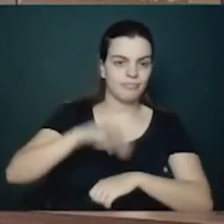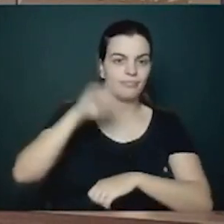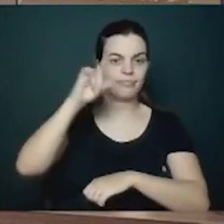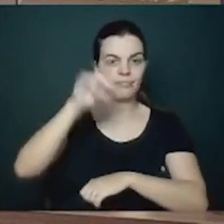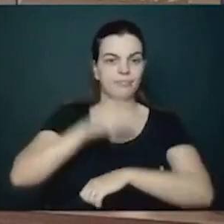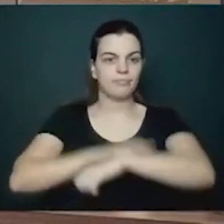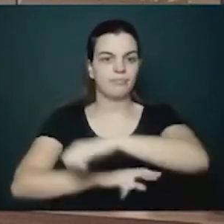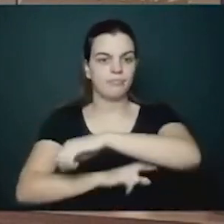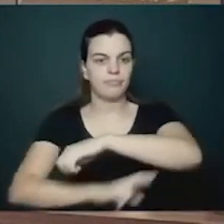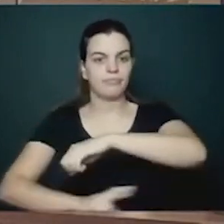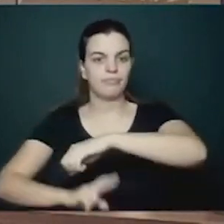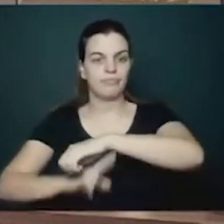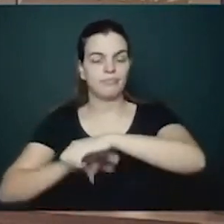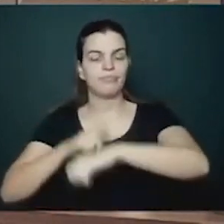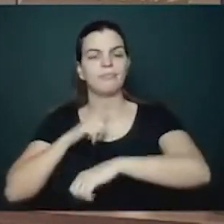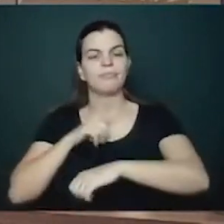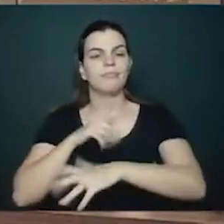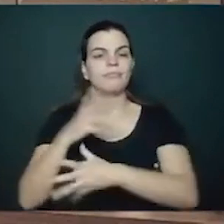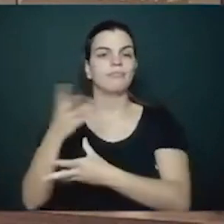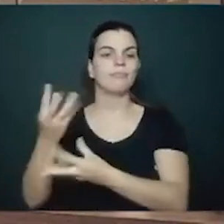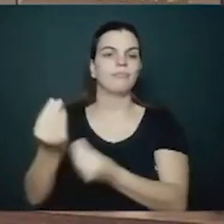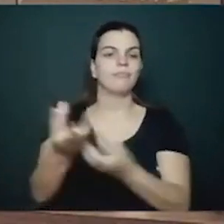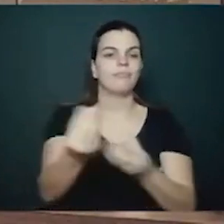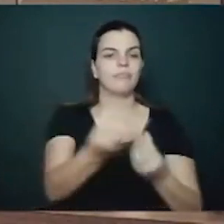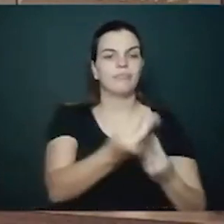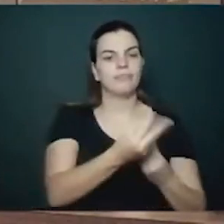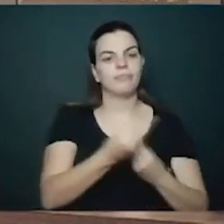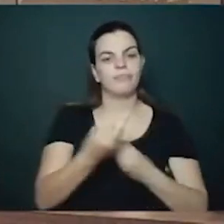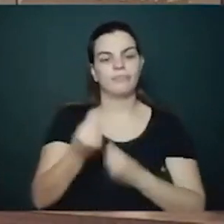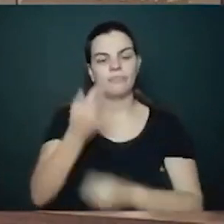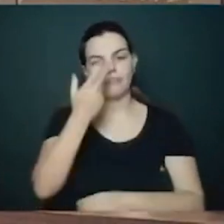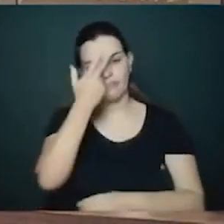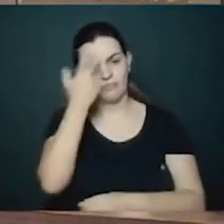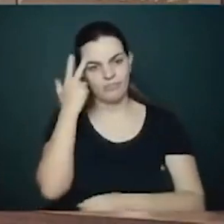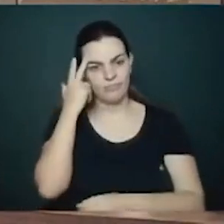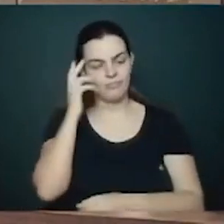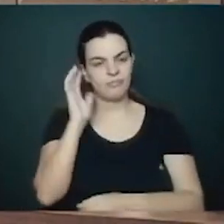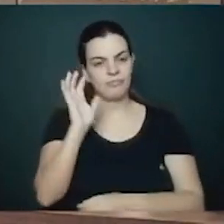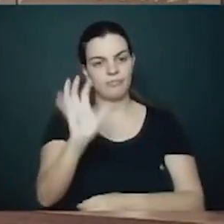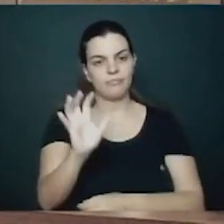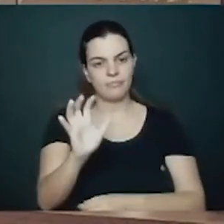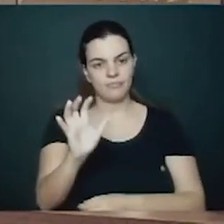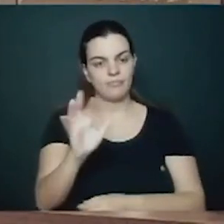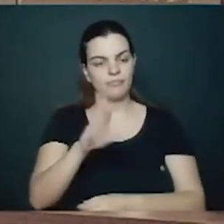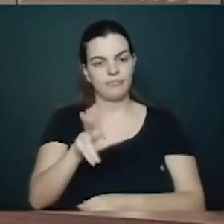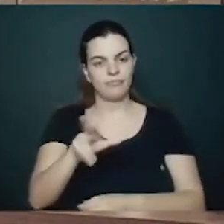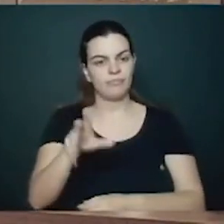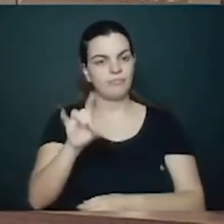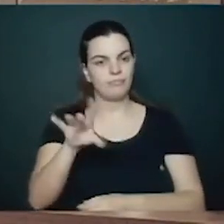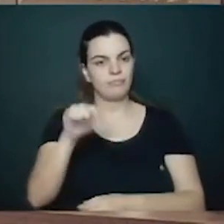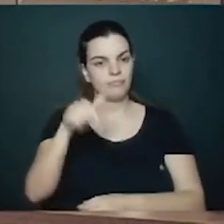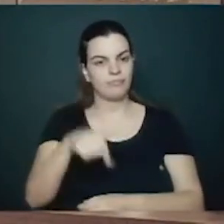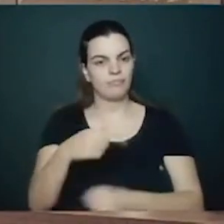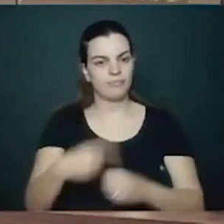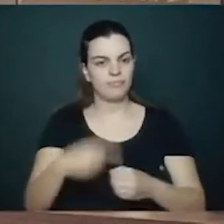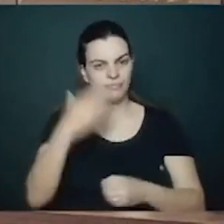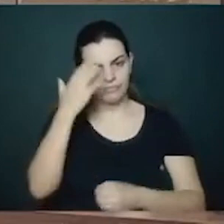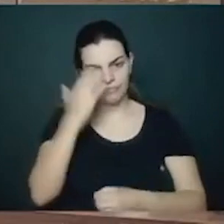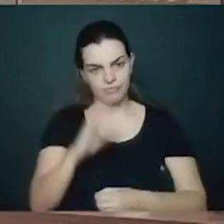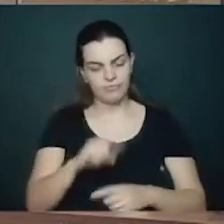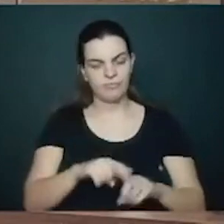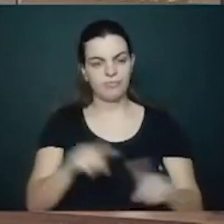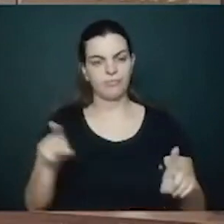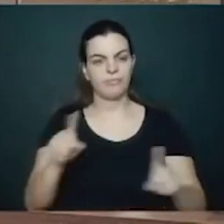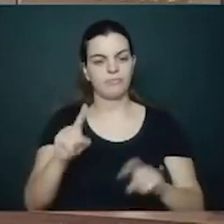tem essa demanda muito grande e é um desafio, não só para a nossa cidade de Curitiba, mas um desafio para todas as grandes cidades do